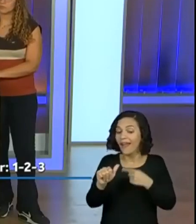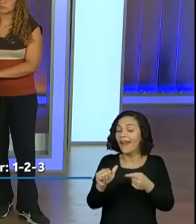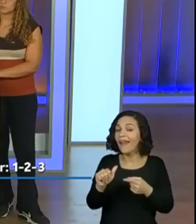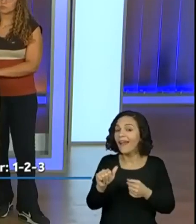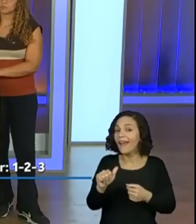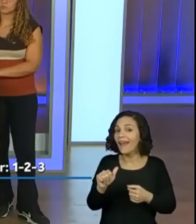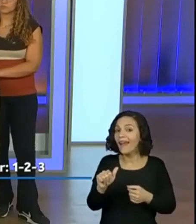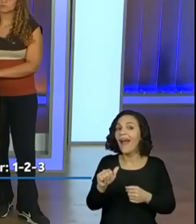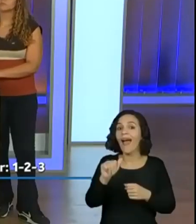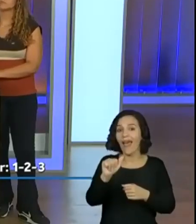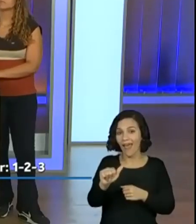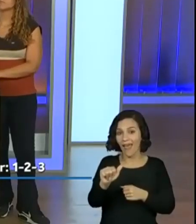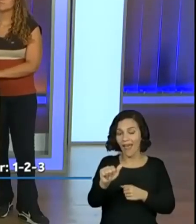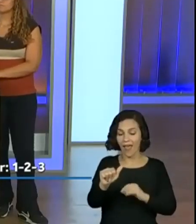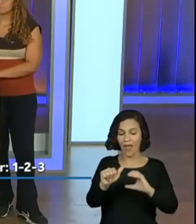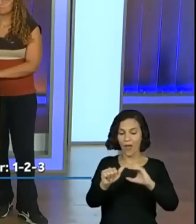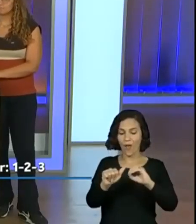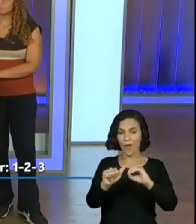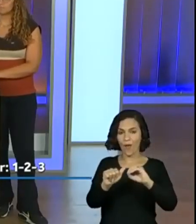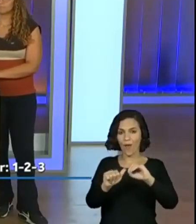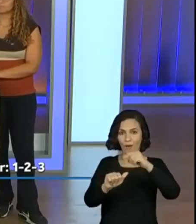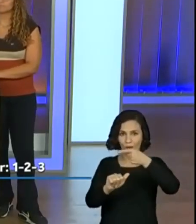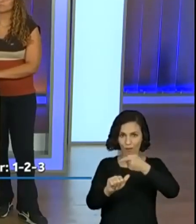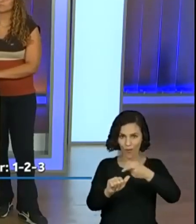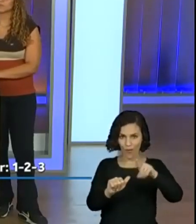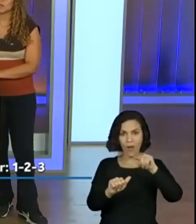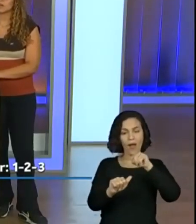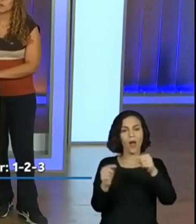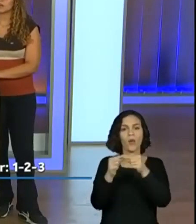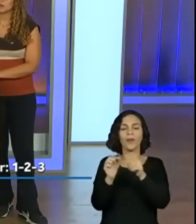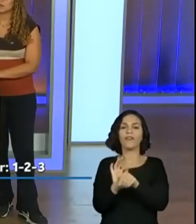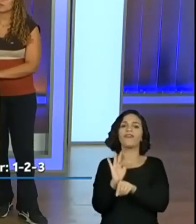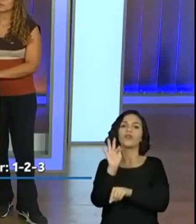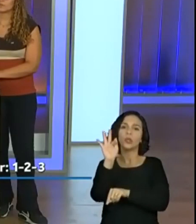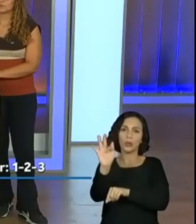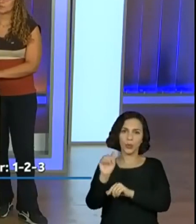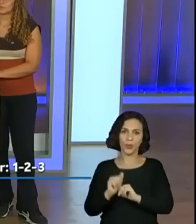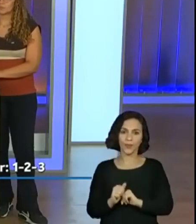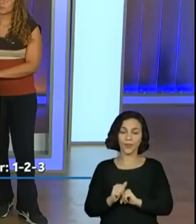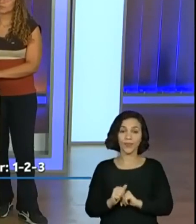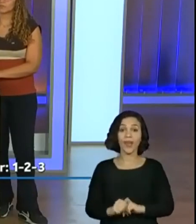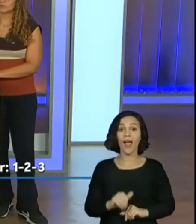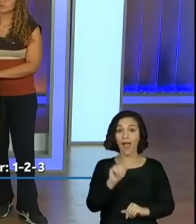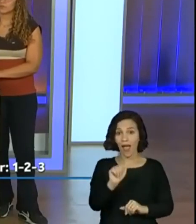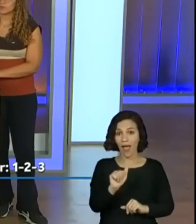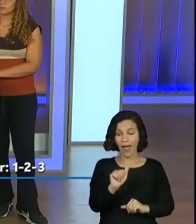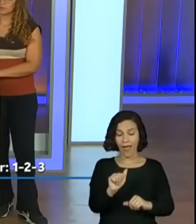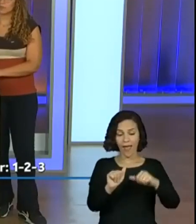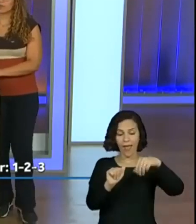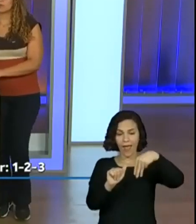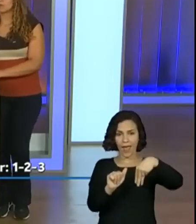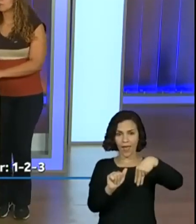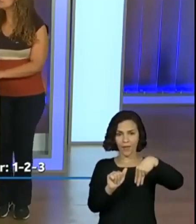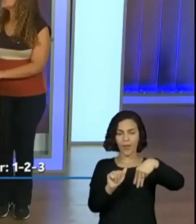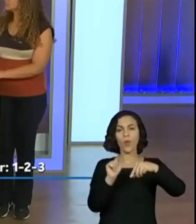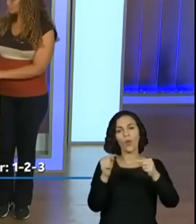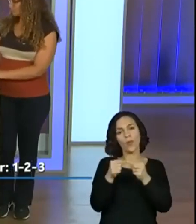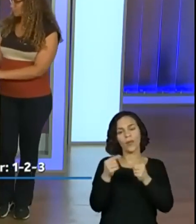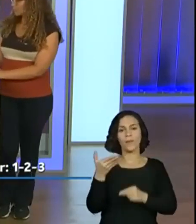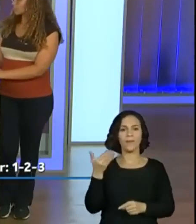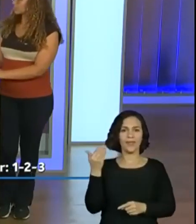O an com o tiozinho, né? E o outro, olha lá, o an passado. Muito bem, a gente vai